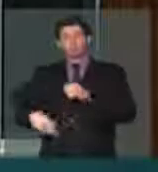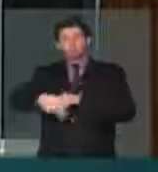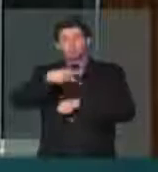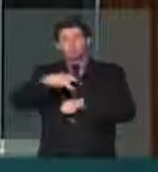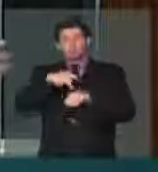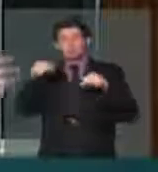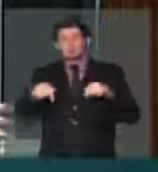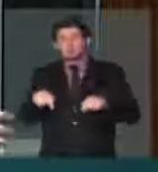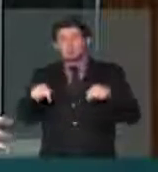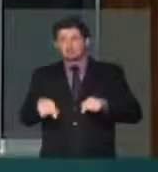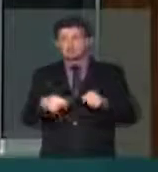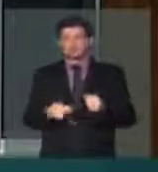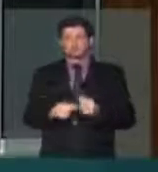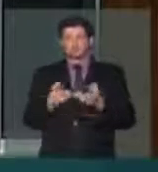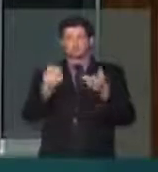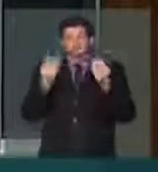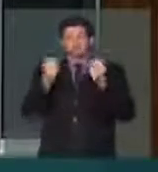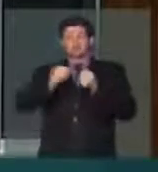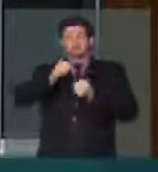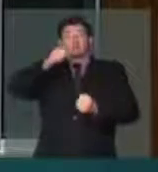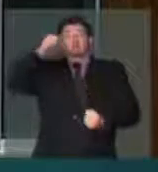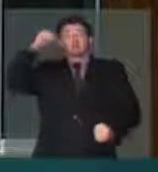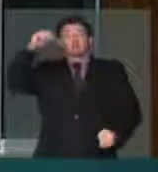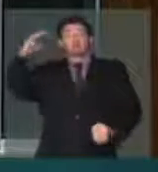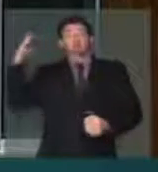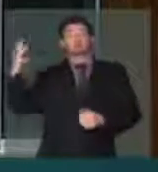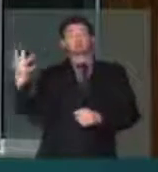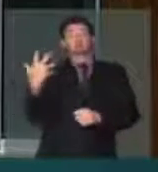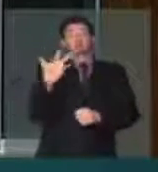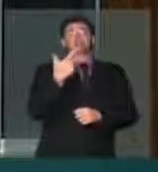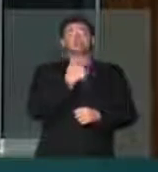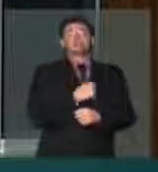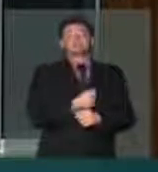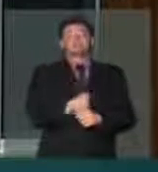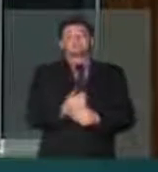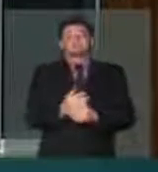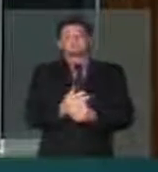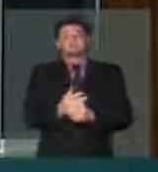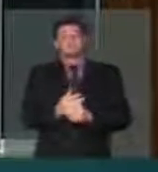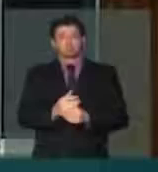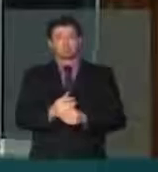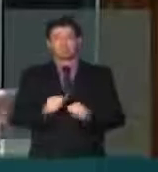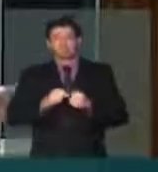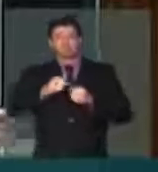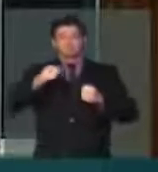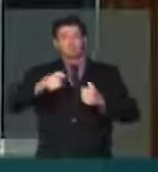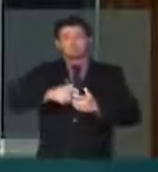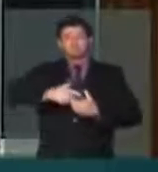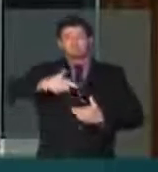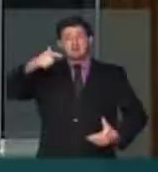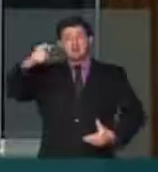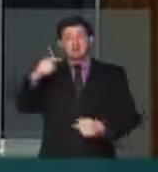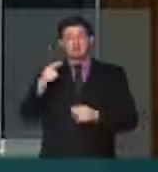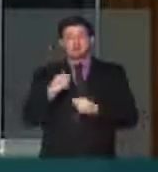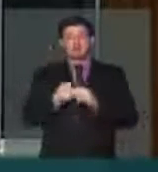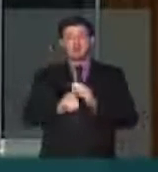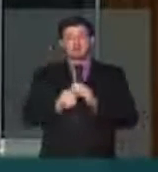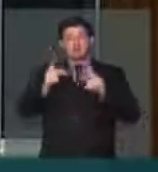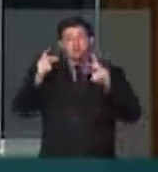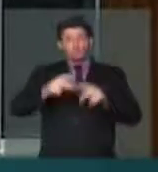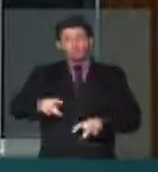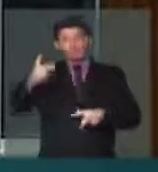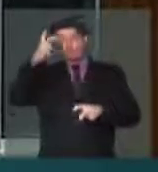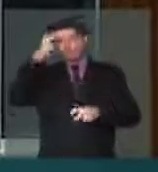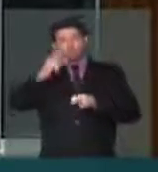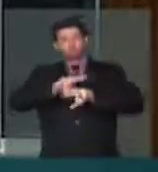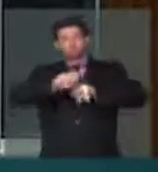país tão grandioso na sua área territorial, tão diversificado na sua